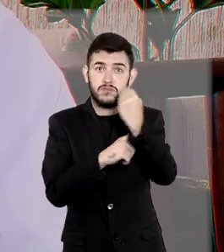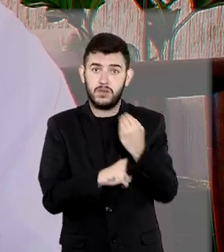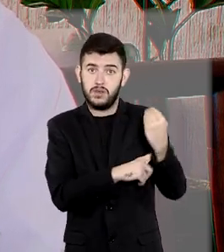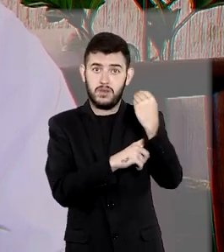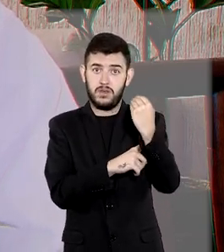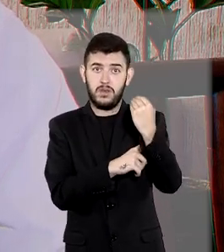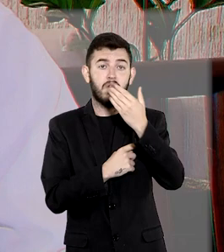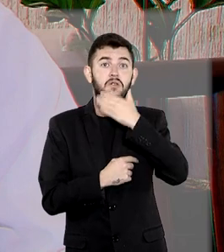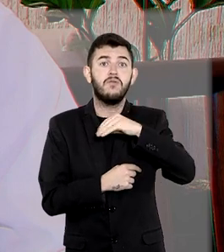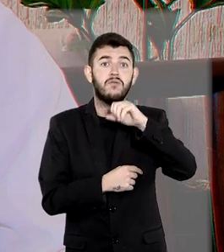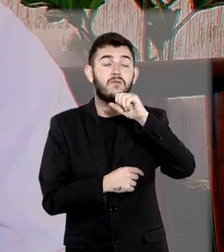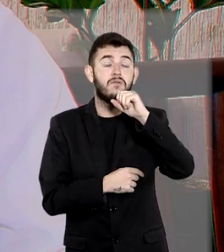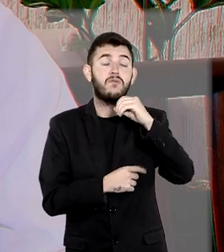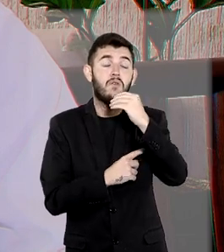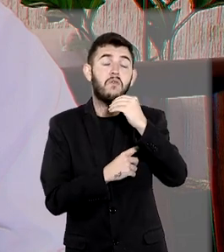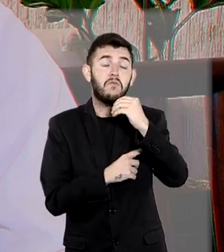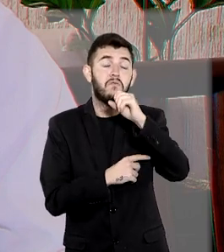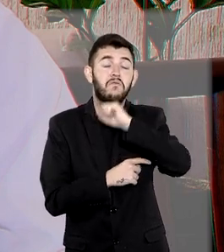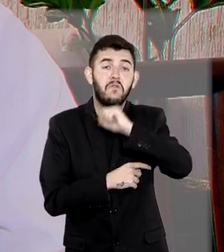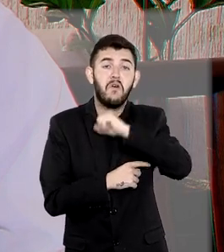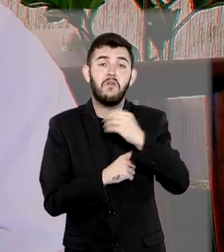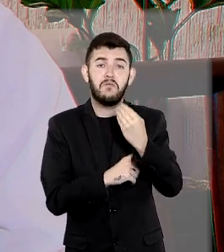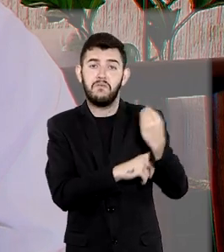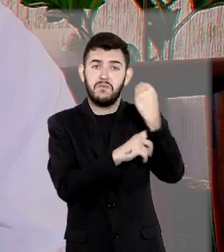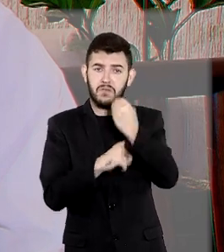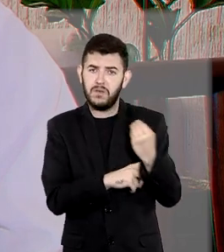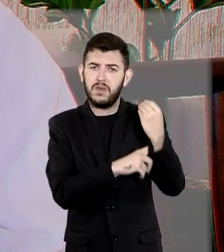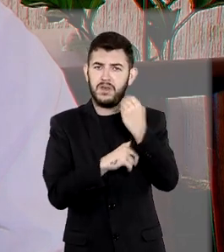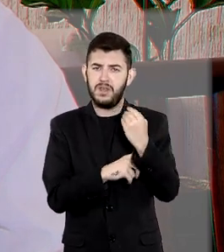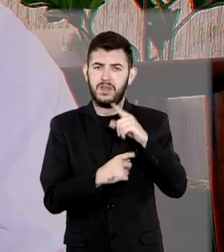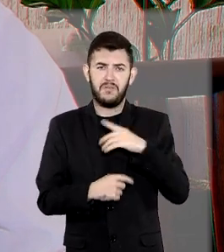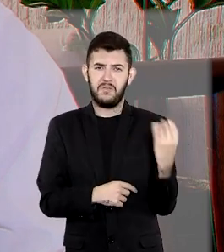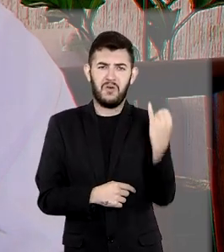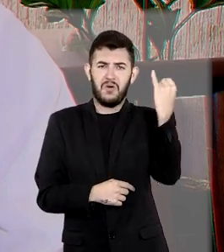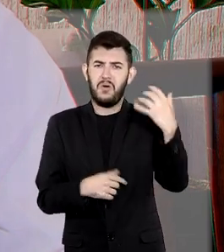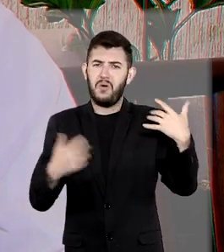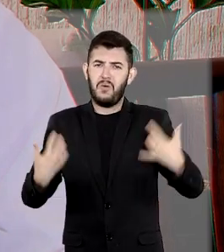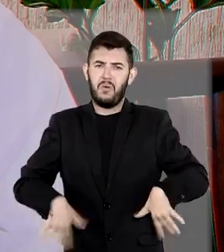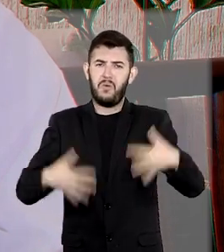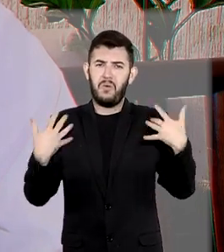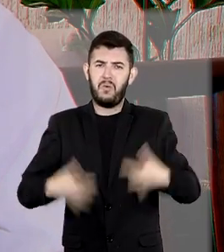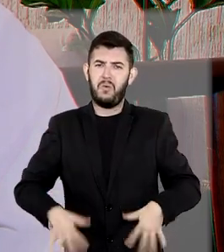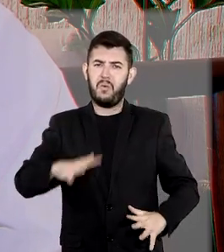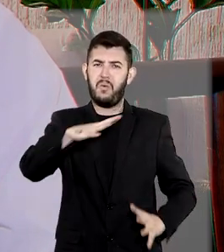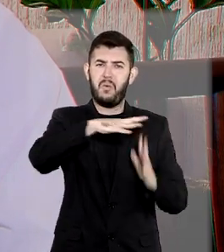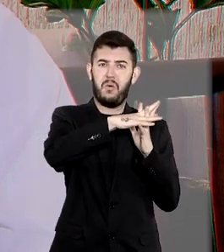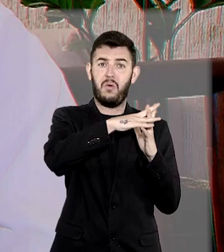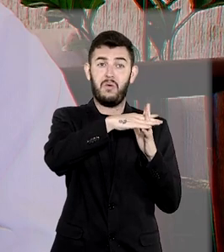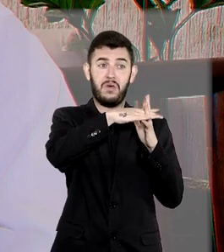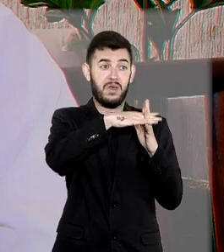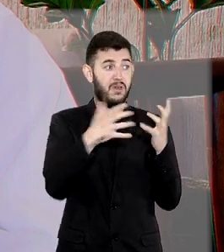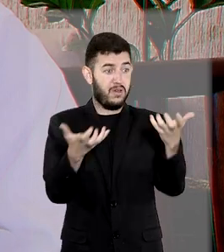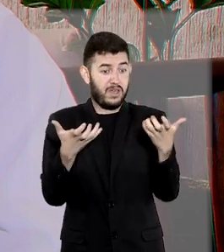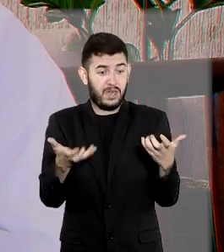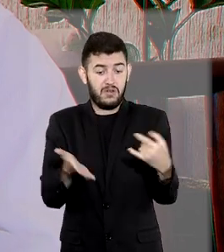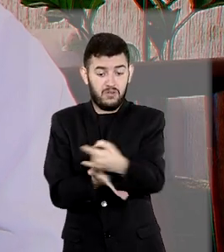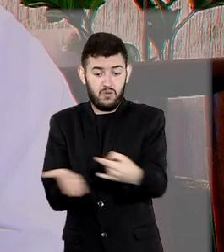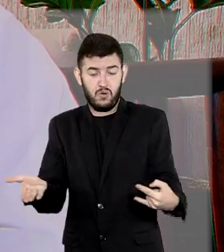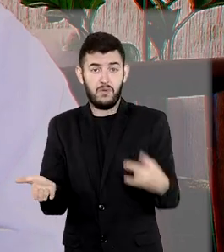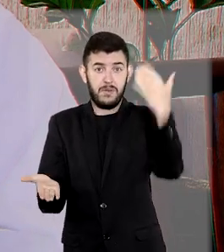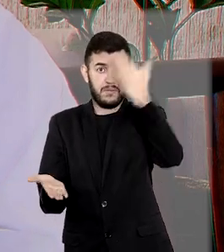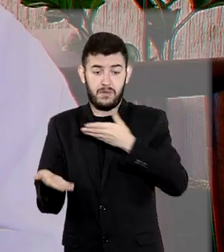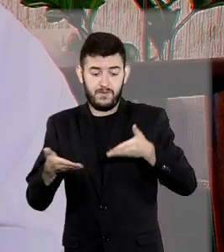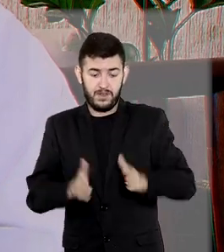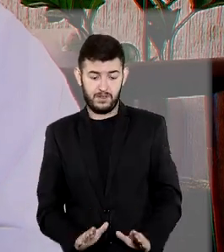são tão grandes que eu posso, hoje em dia, olhar para a minha certidão de nascimento, para o meu registro geral, e ver que o nome